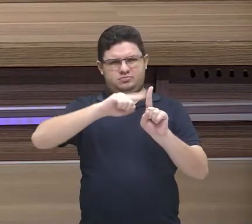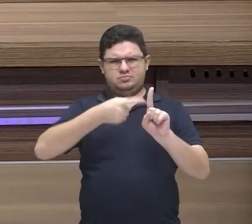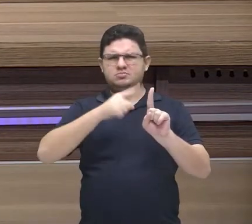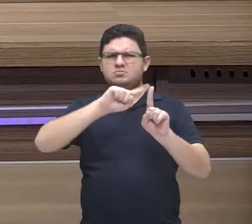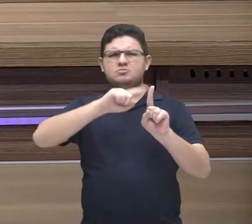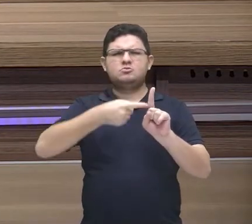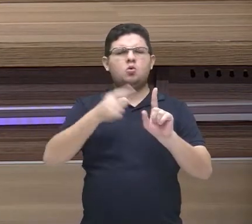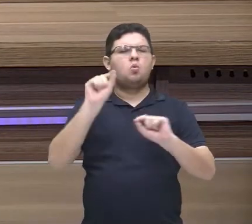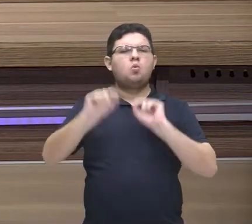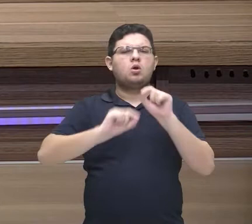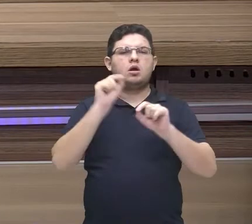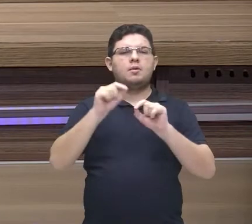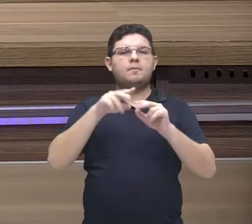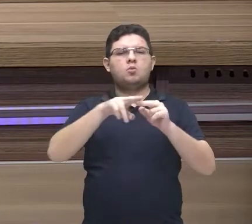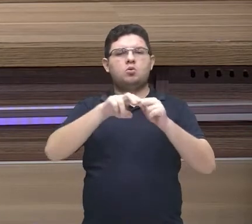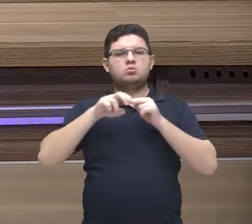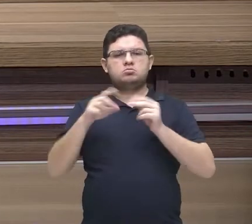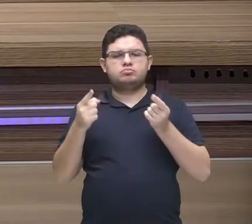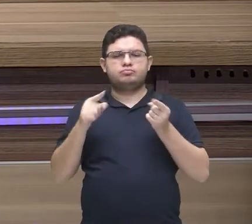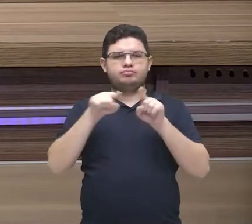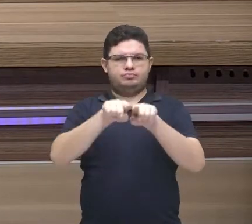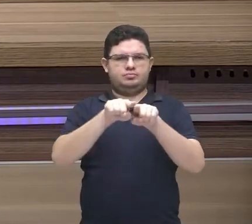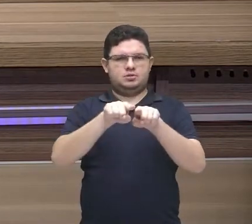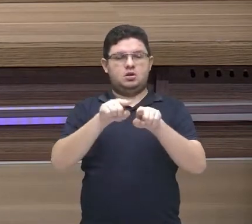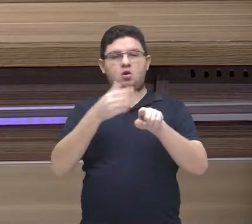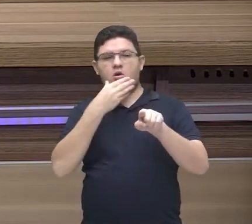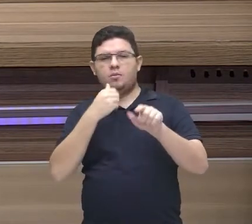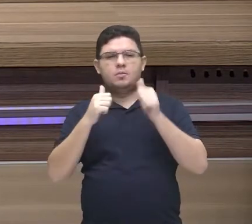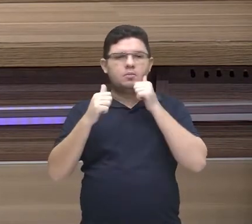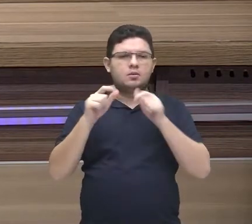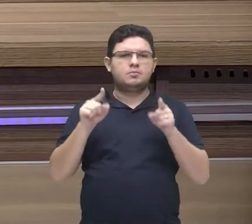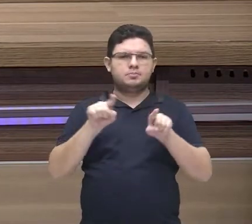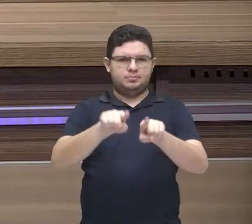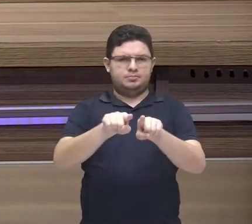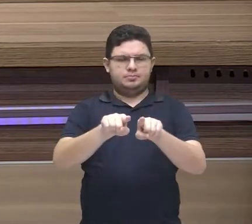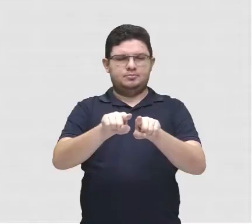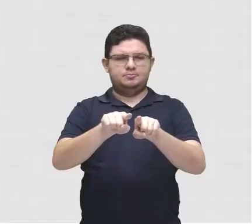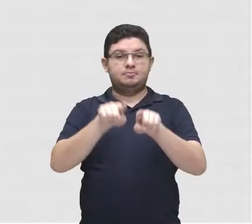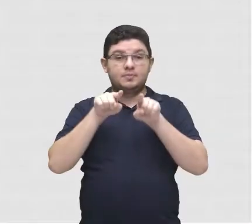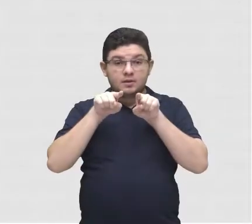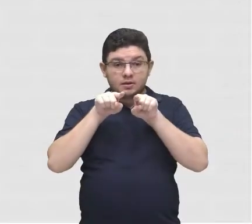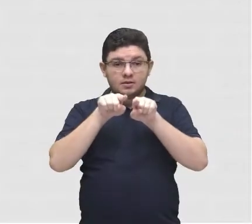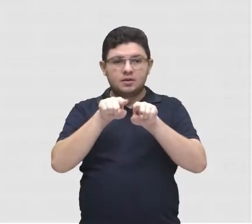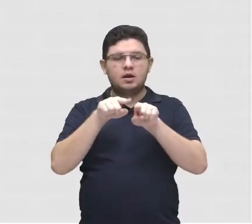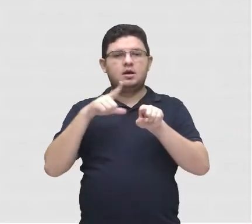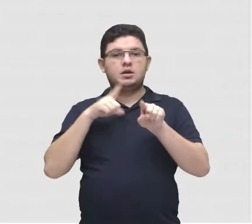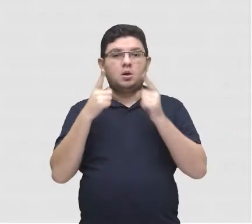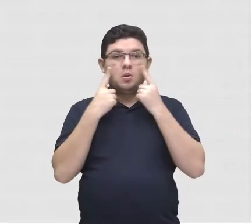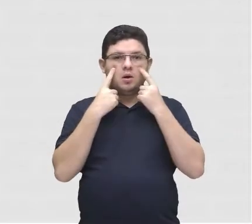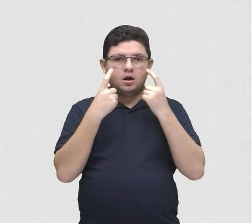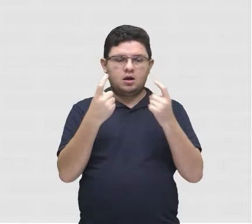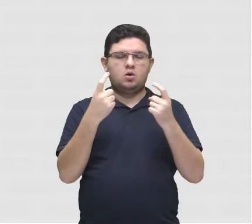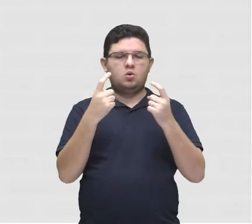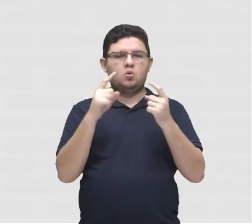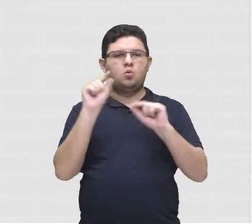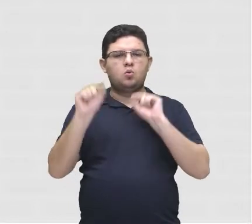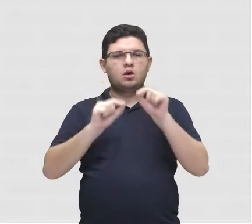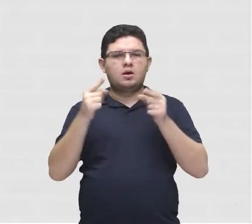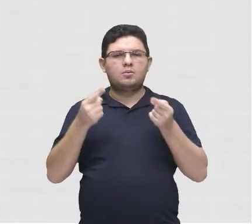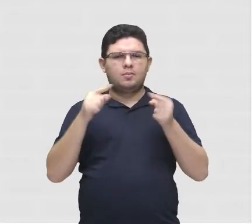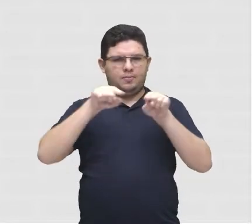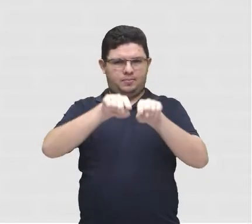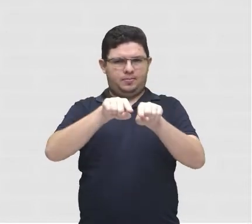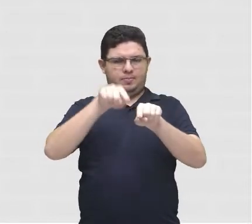Ela é o resultado de uma relação sexual entre um homem e uma mulher, através desse atrativo que é o exercício da